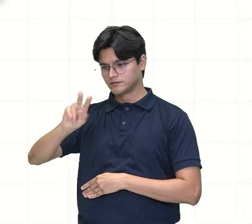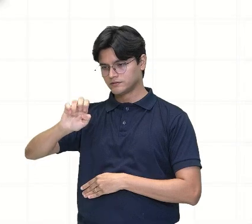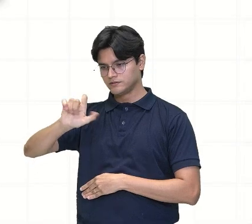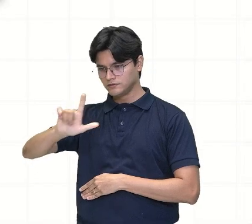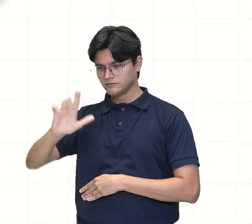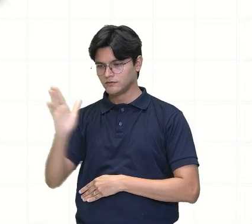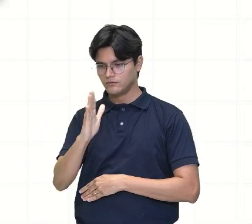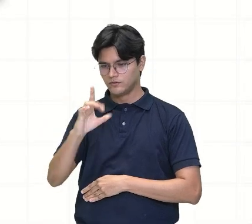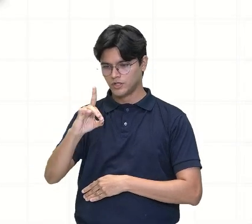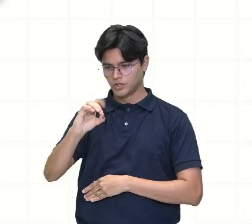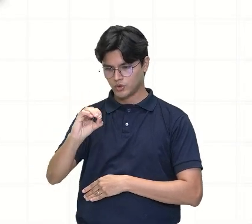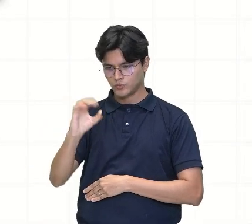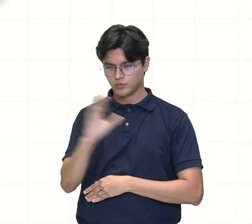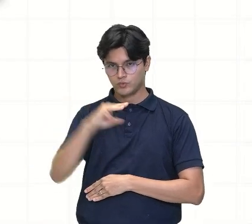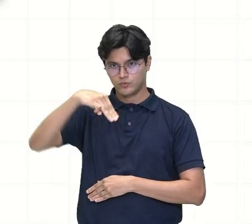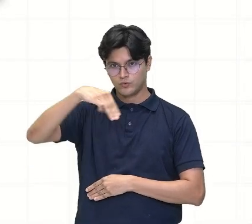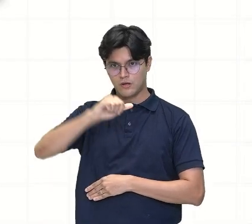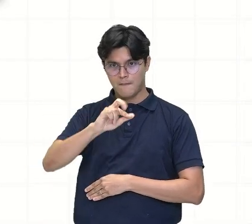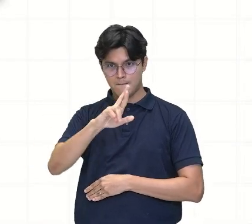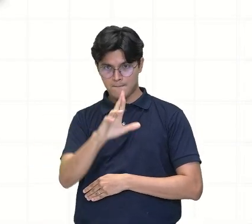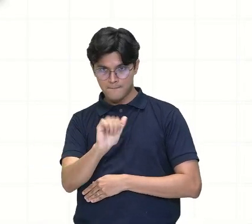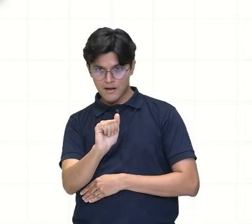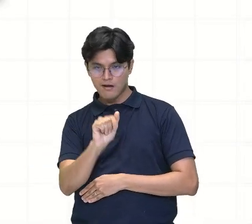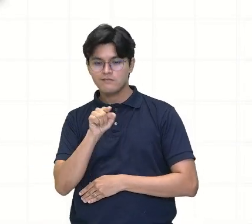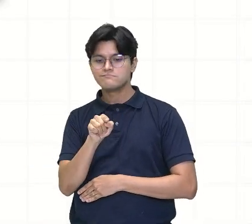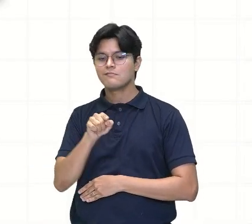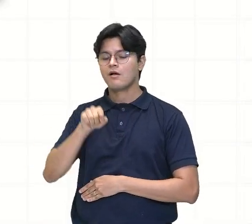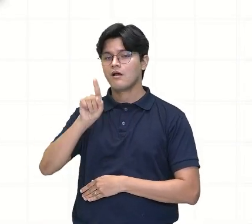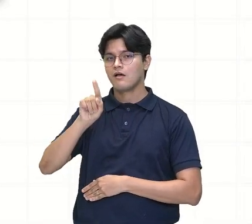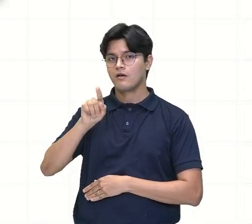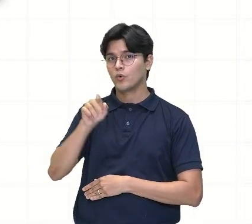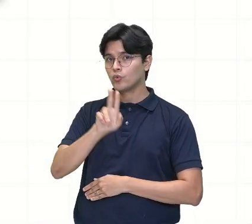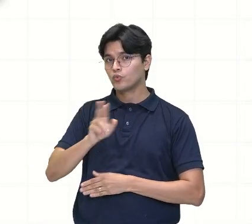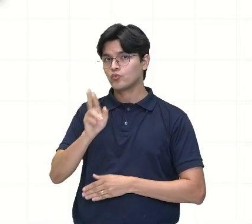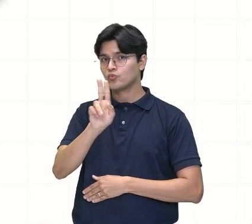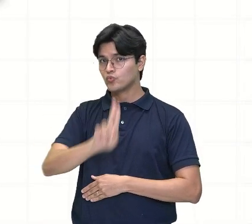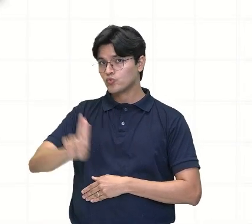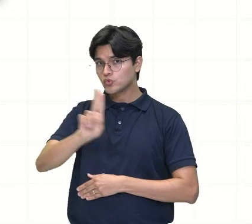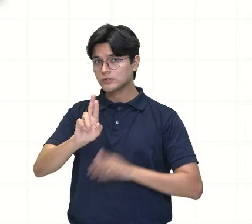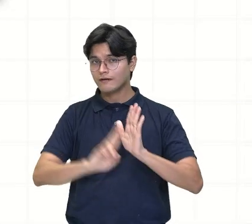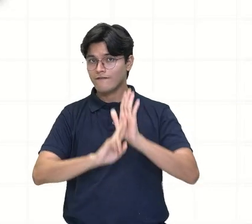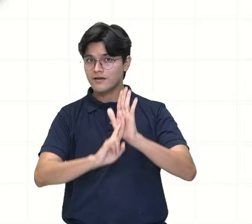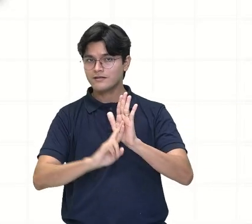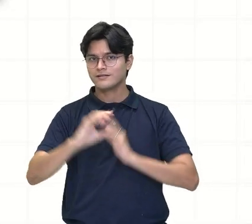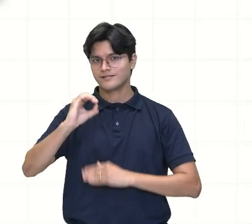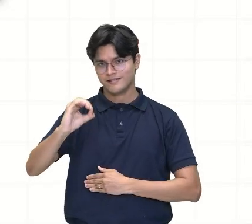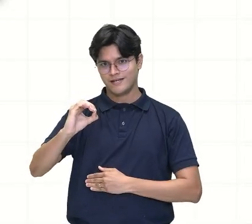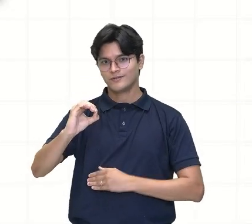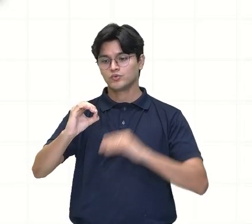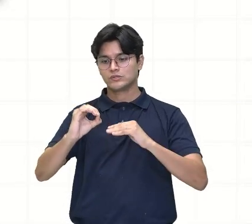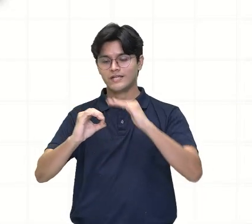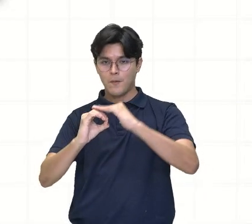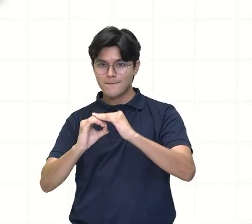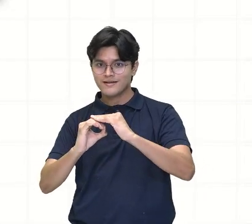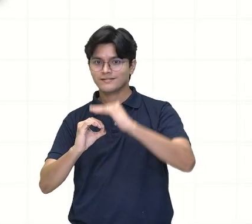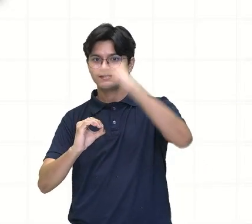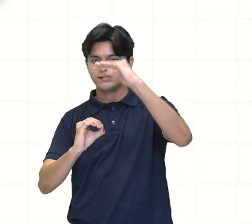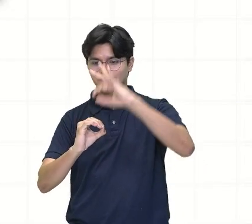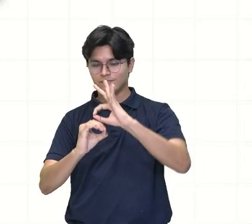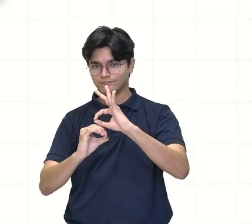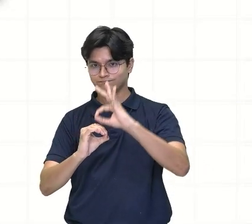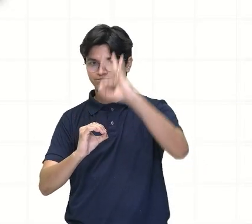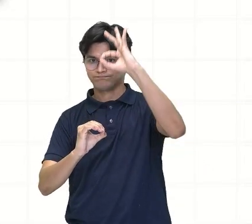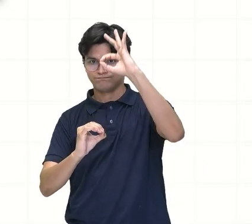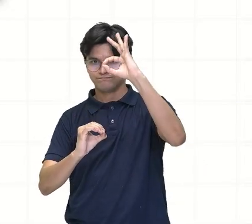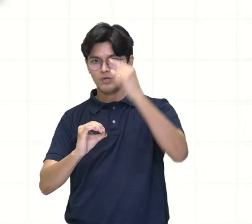zero. Do zero para cima, a gente conta os números positivamente. 1 metro, 2 metros,